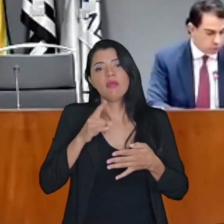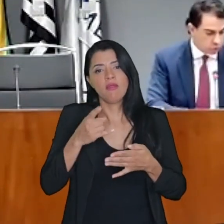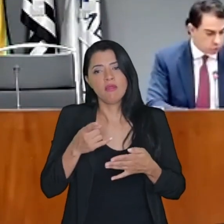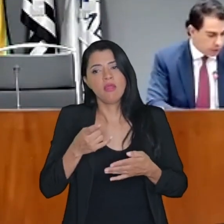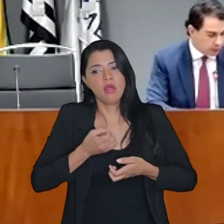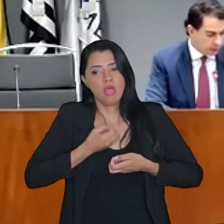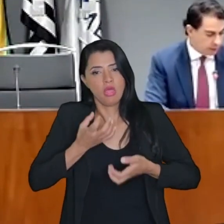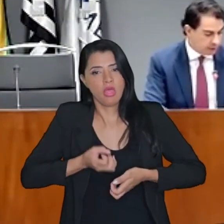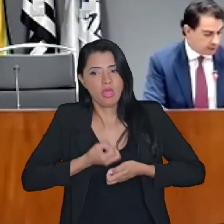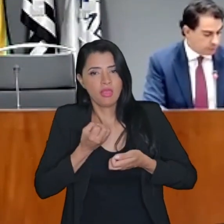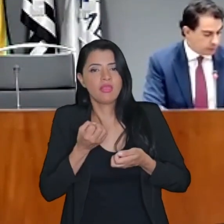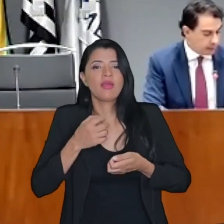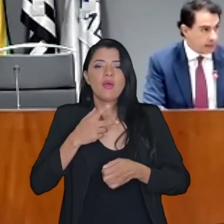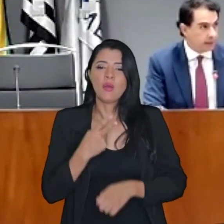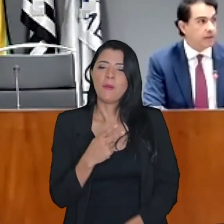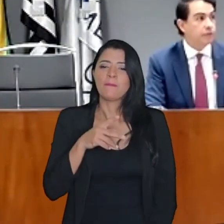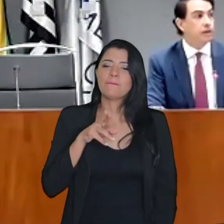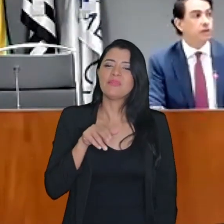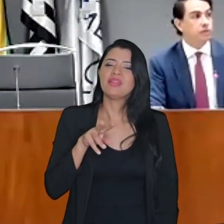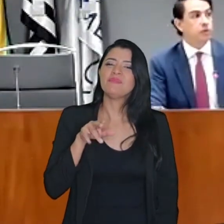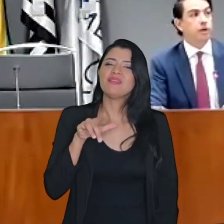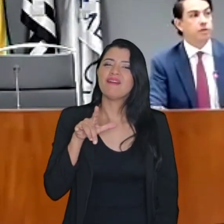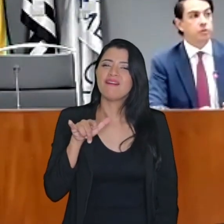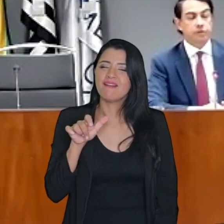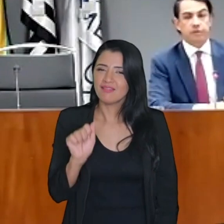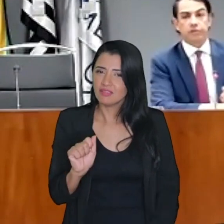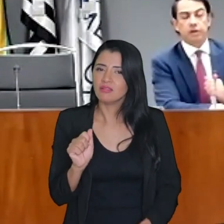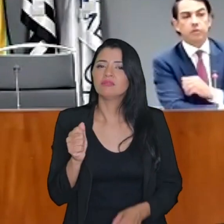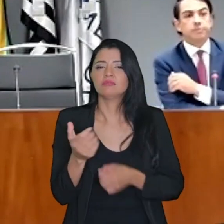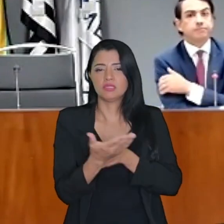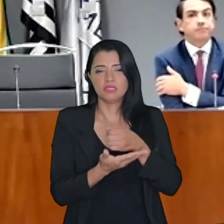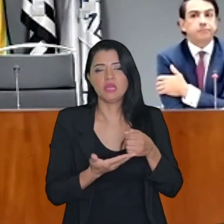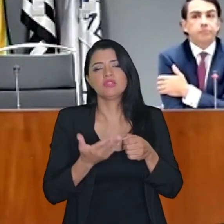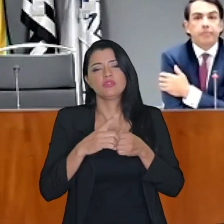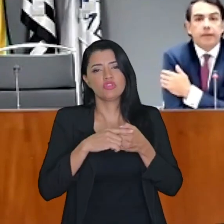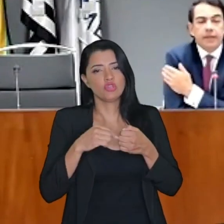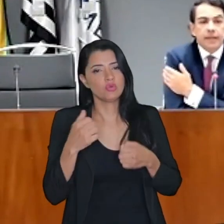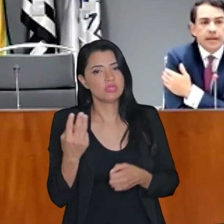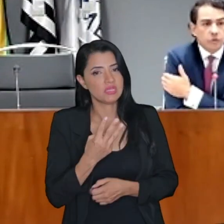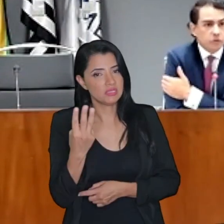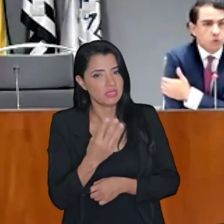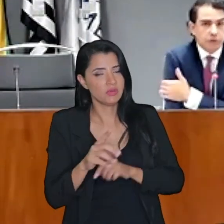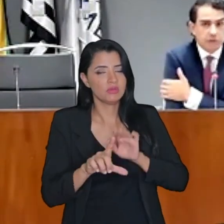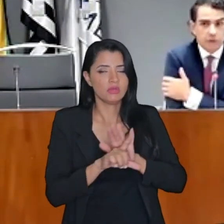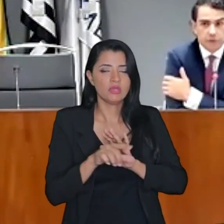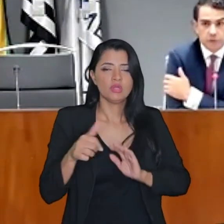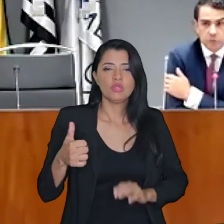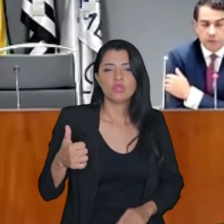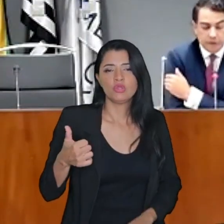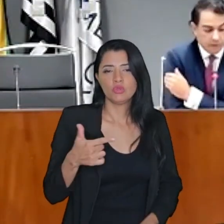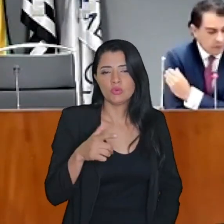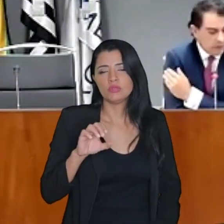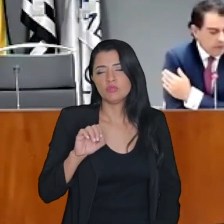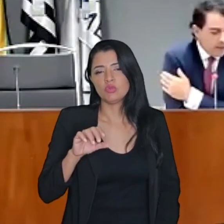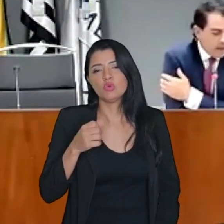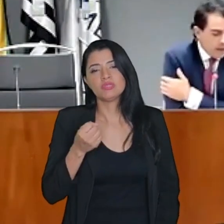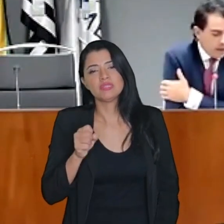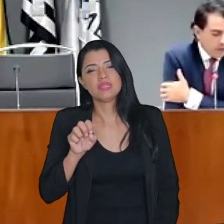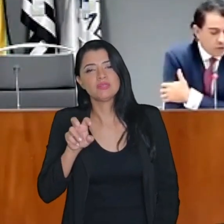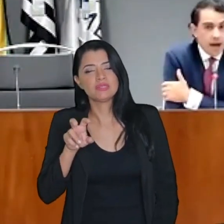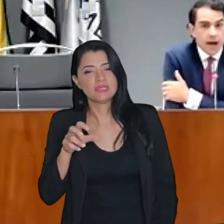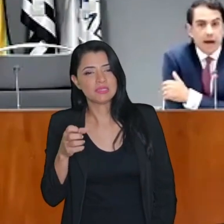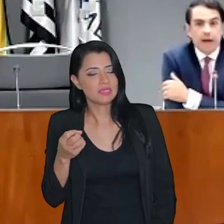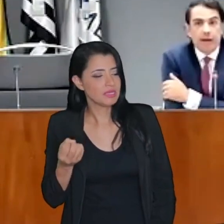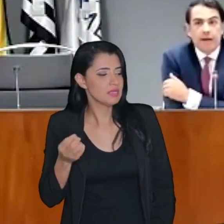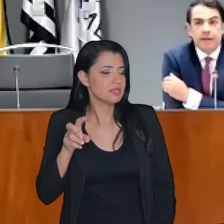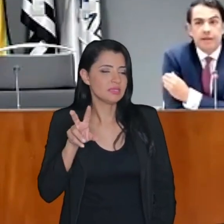que possui disciplina definitiva no artigo 3º da Lei 2.850 de 2013.